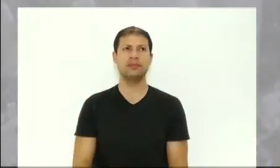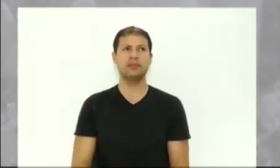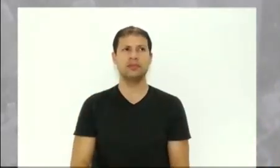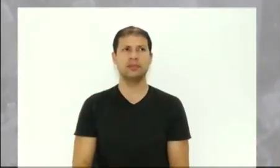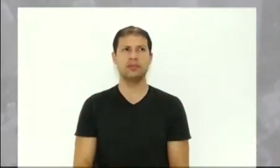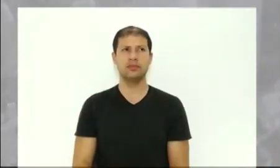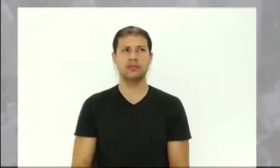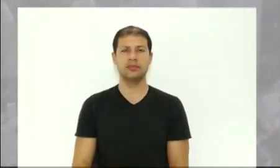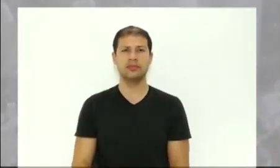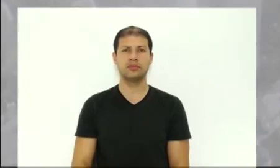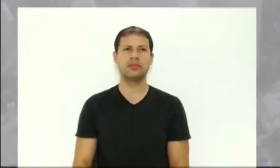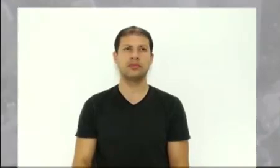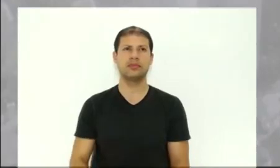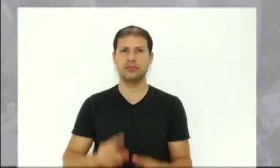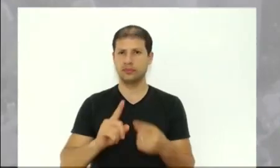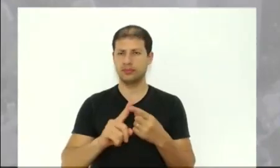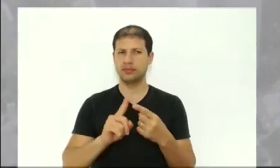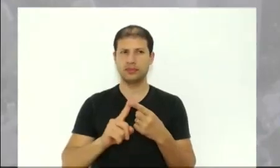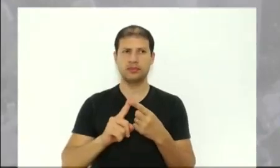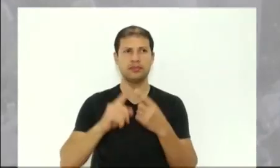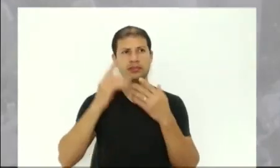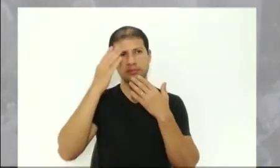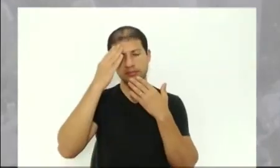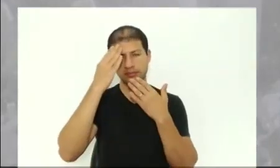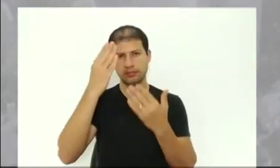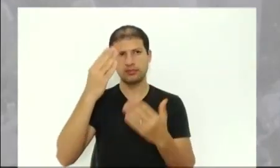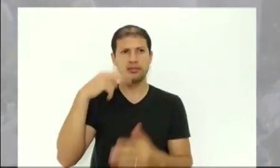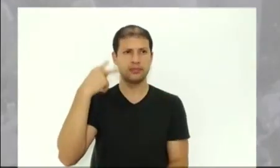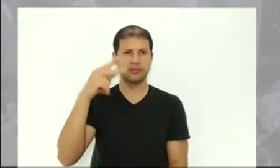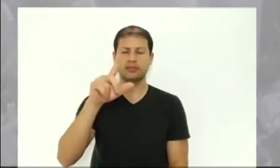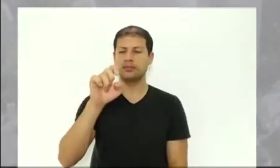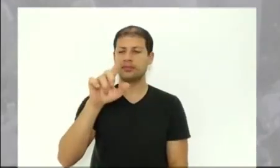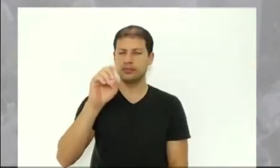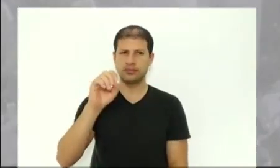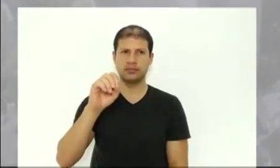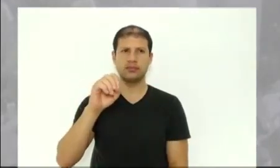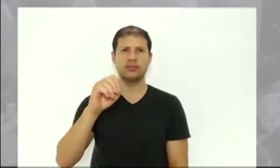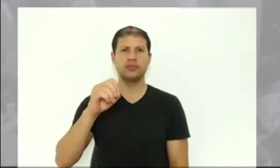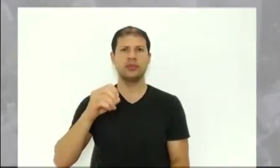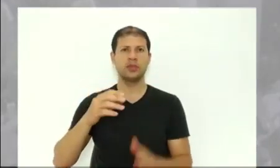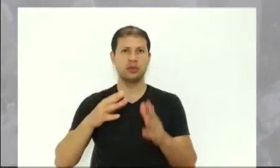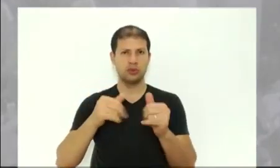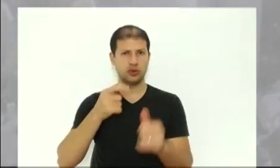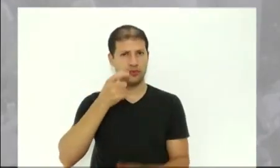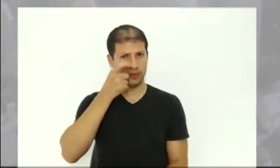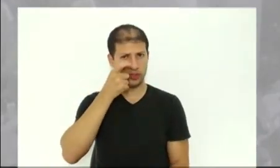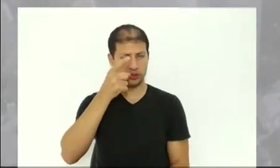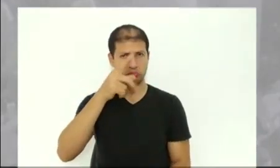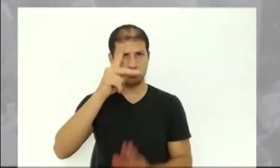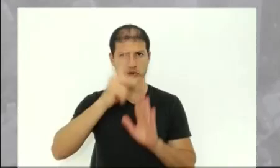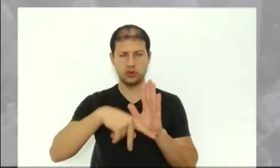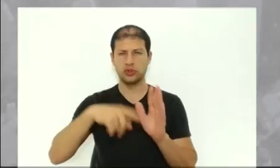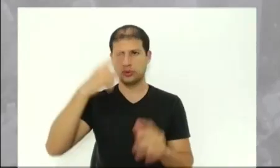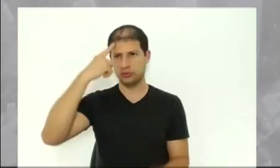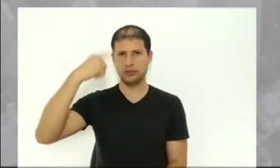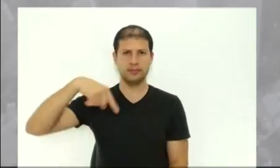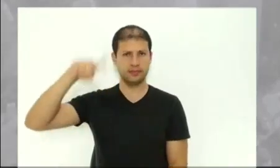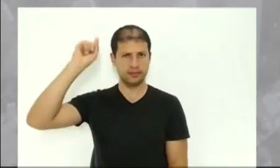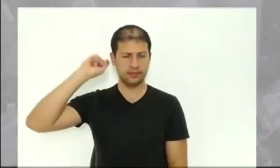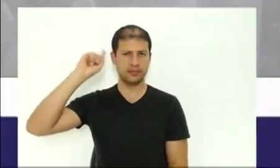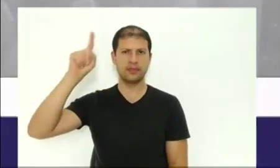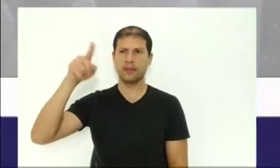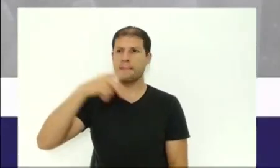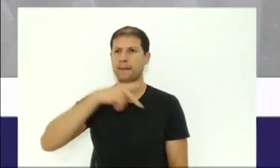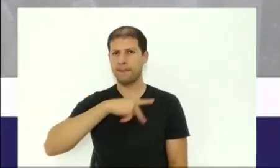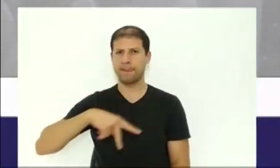Primeiro, agradecer ao vereador Lelo Pagani, que pediu vista desse projeto na semana passada, como presidente da Comissão